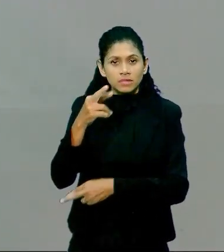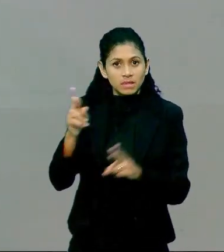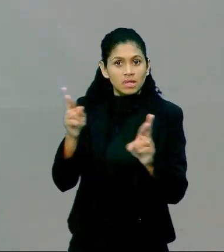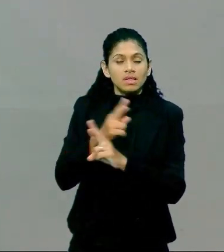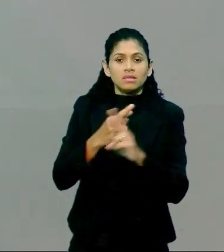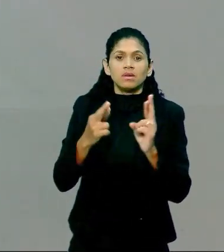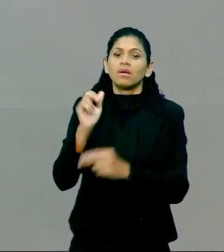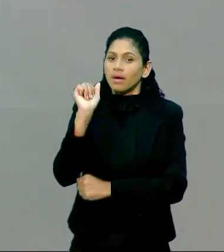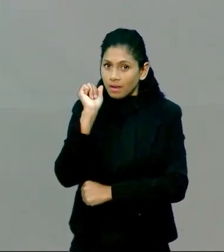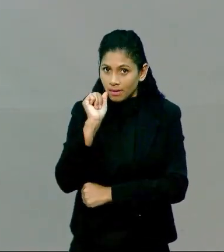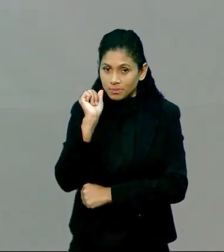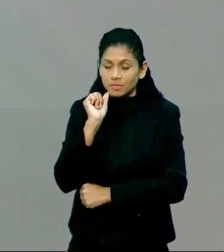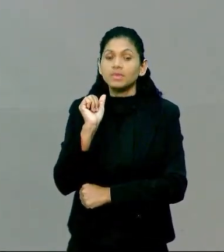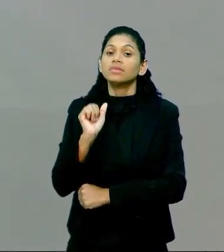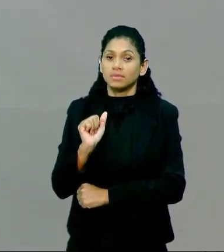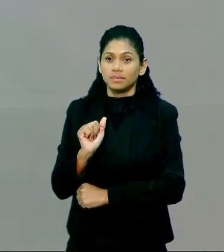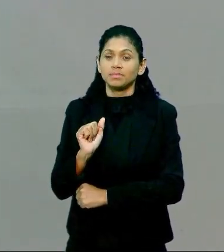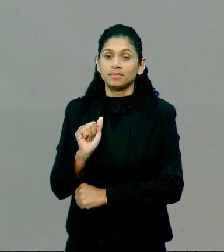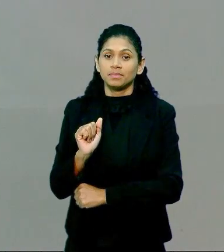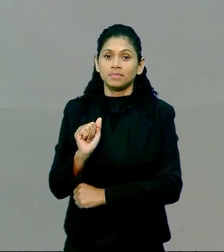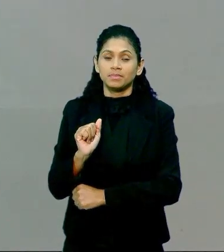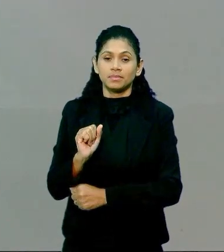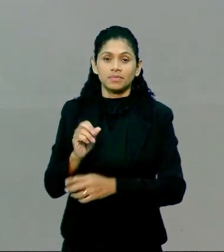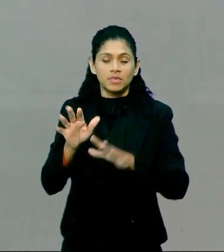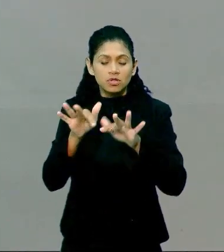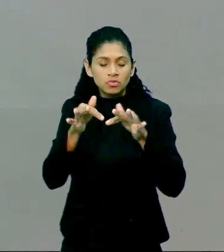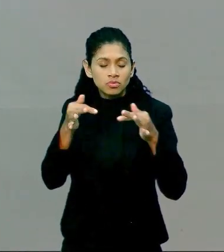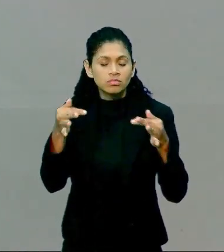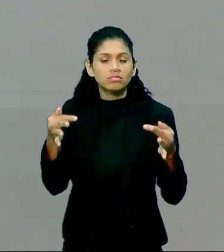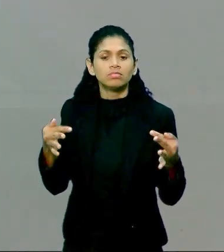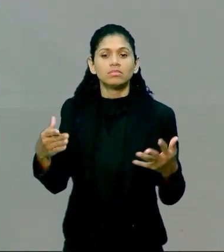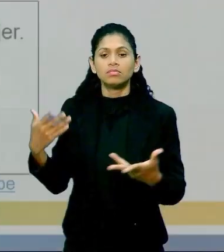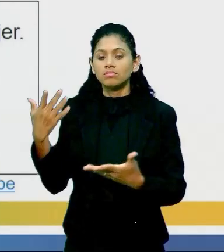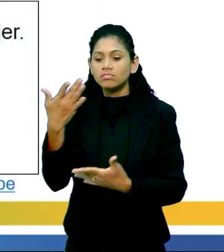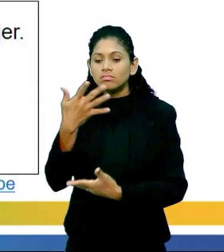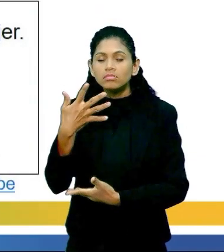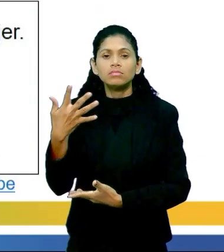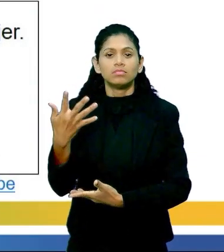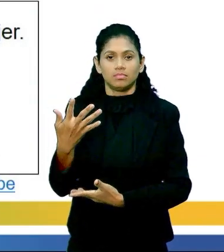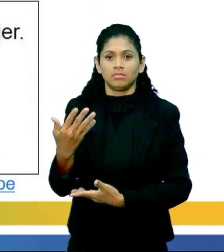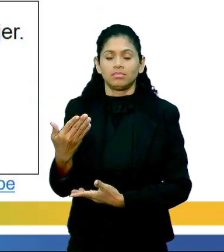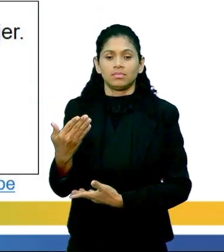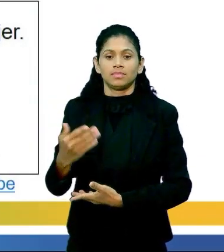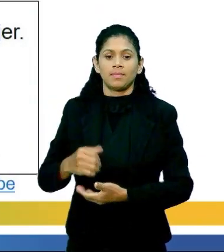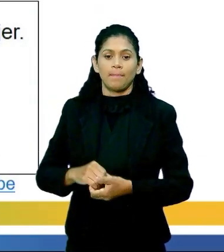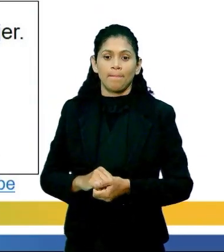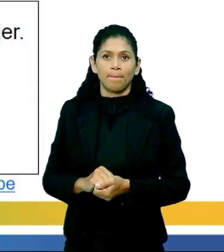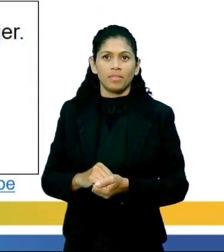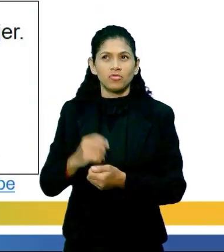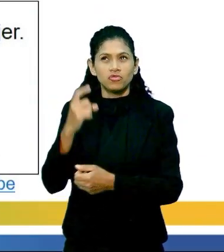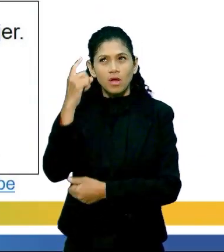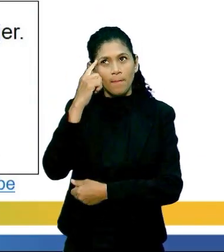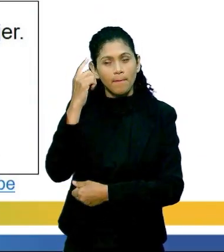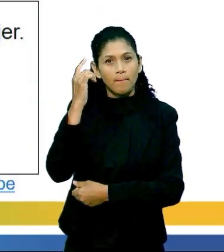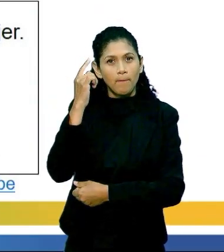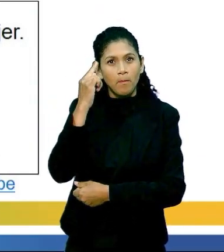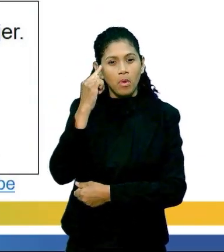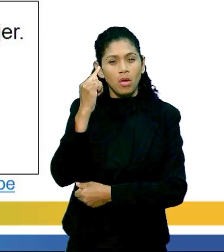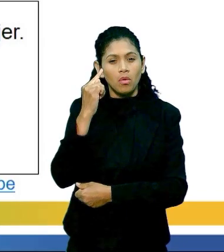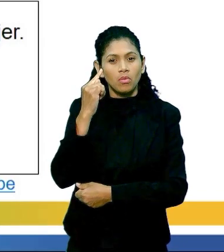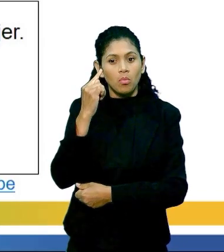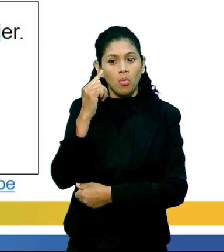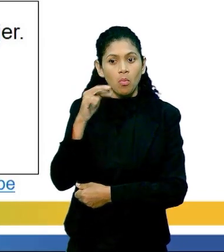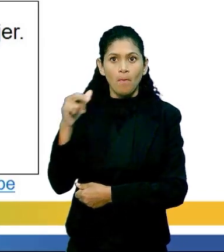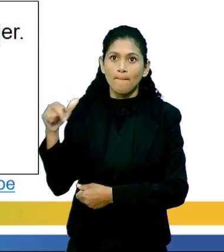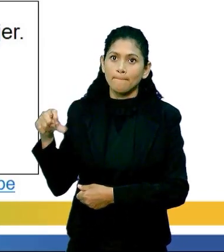você sente o cheiro de uma fragrância feminina, você deduz que, por aqui deve ter passado uma mulher, né? Do mesmo jeito, o perfume